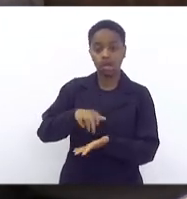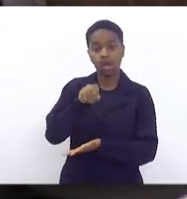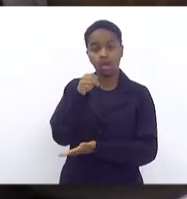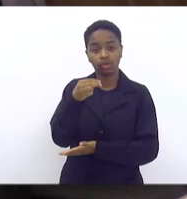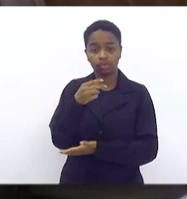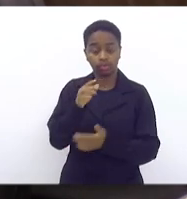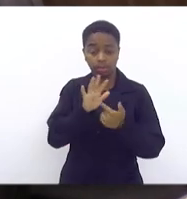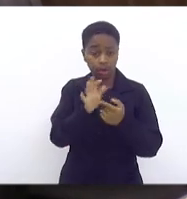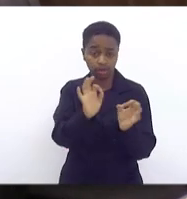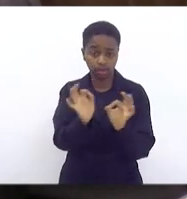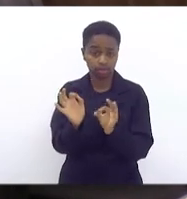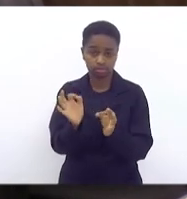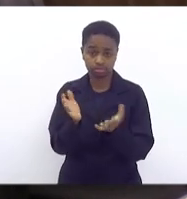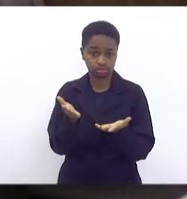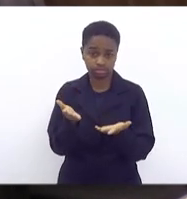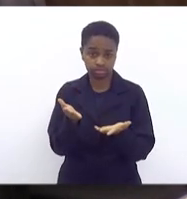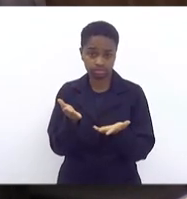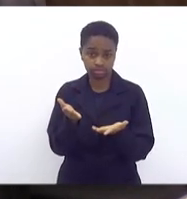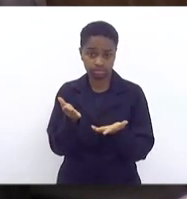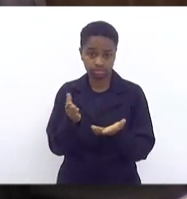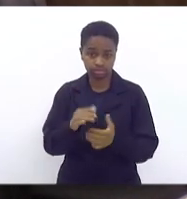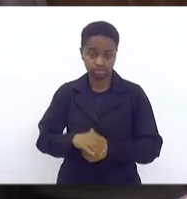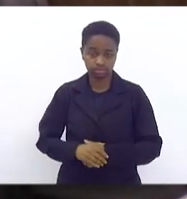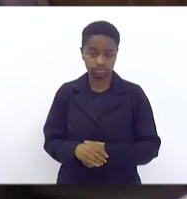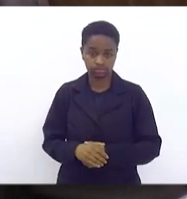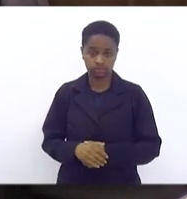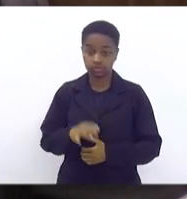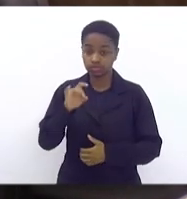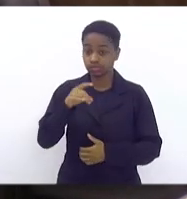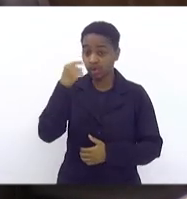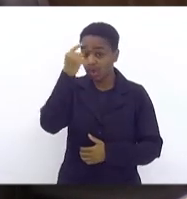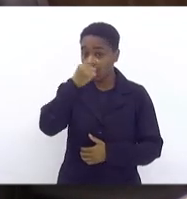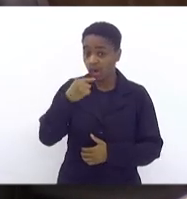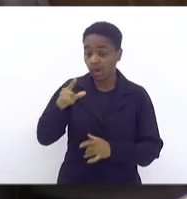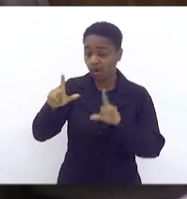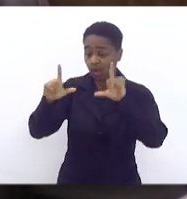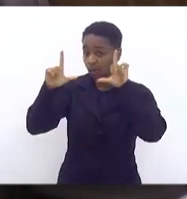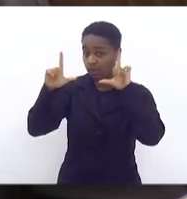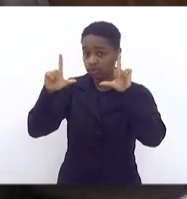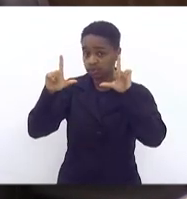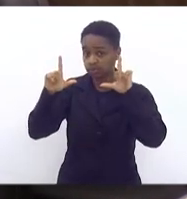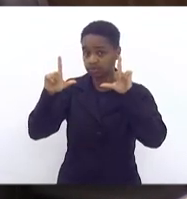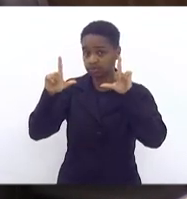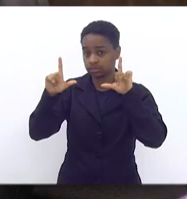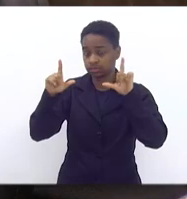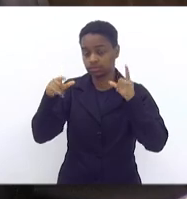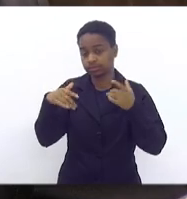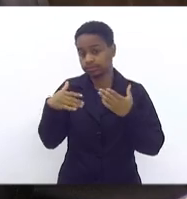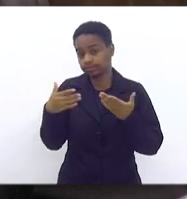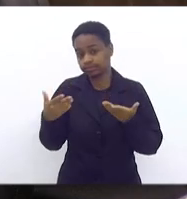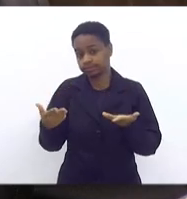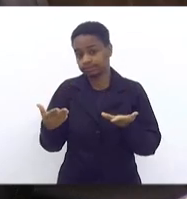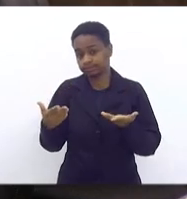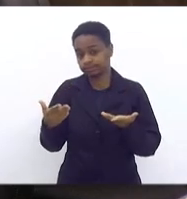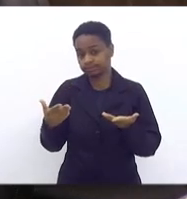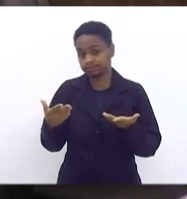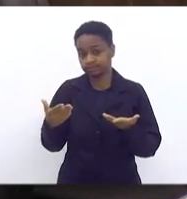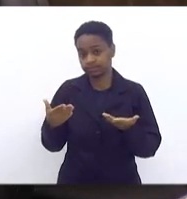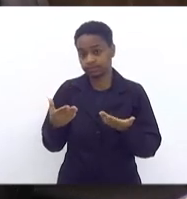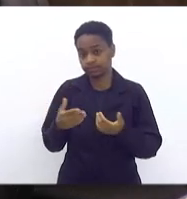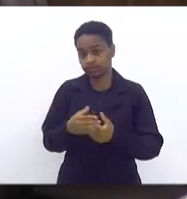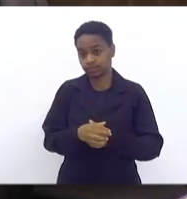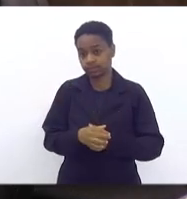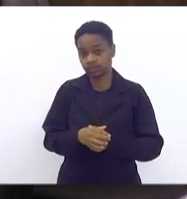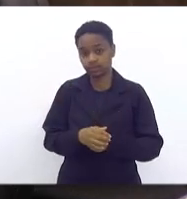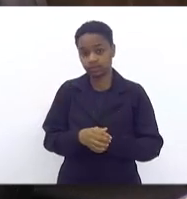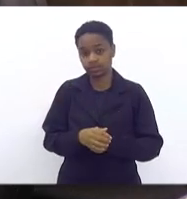ela não diz nada né então ele é um reconhecimento eh que de toda não